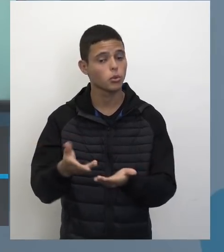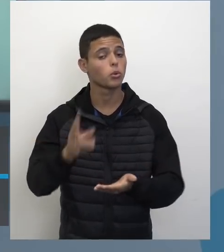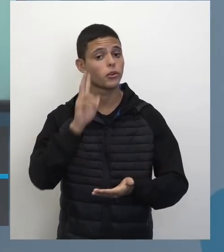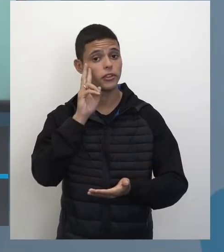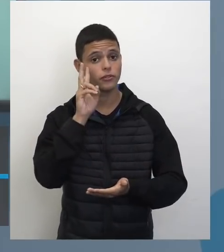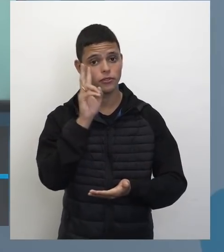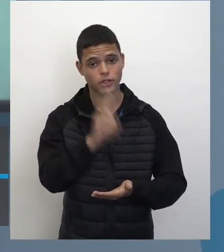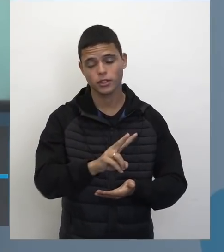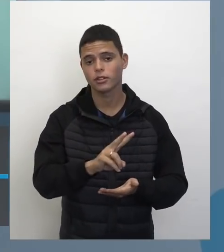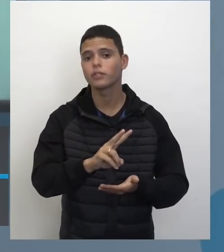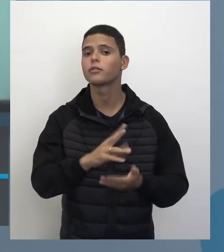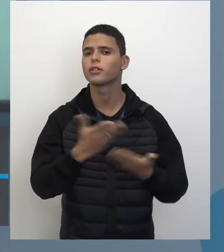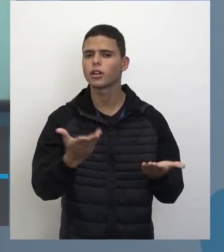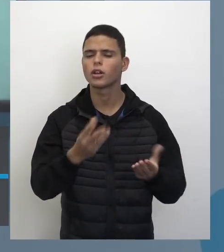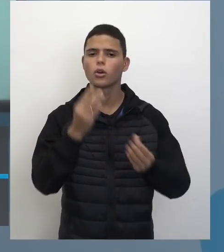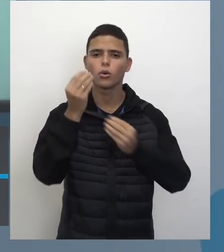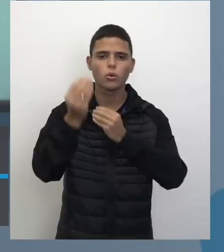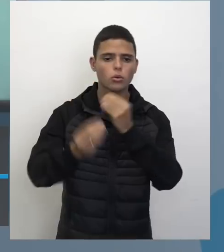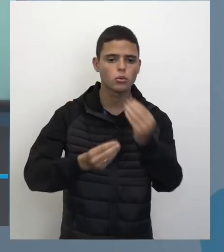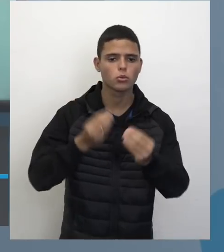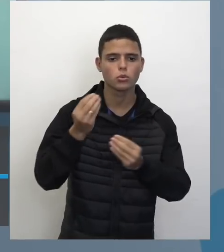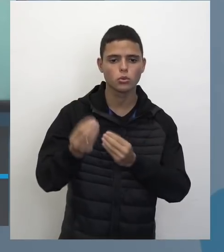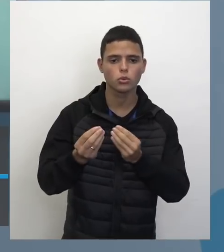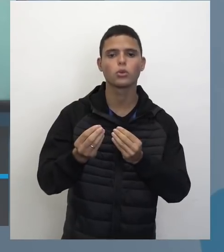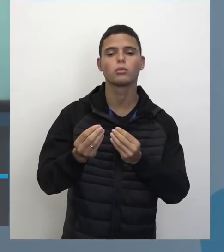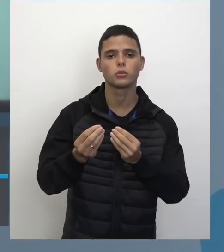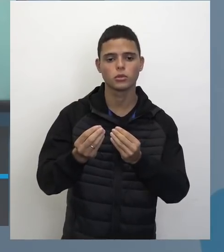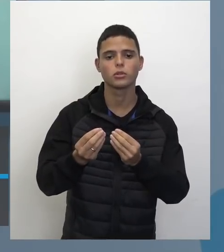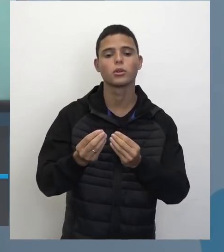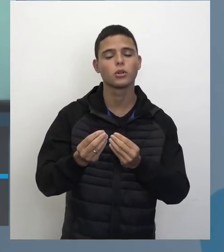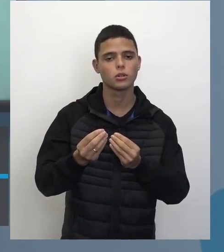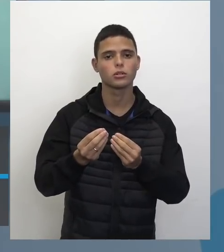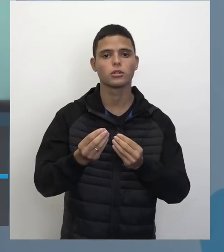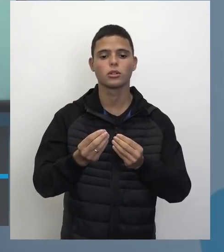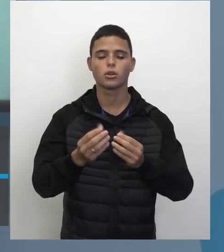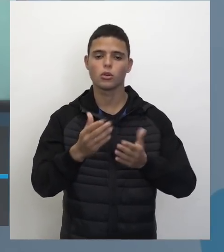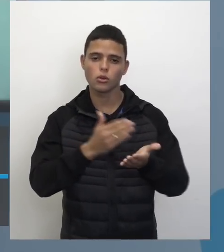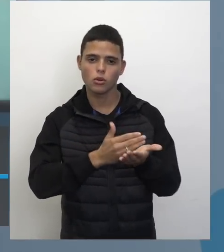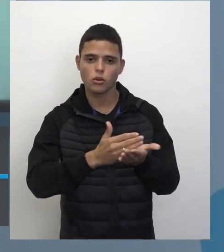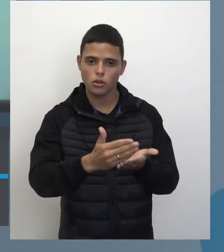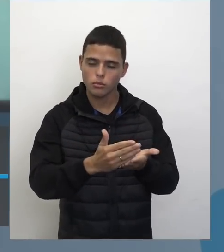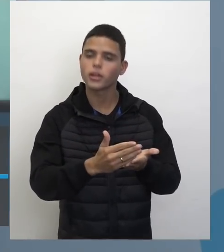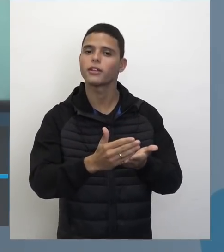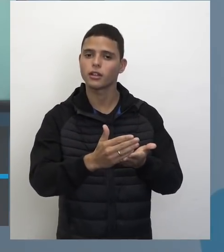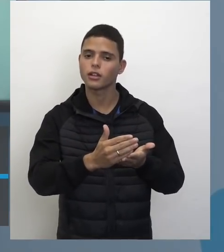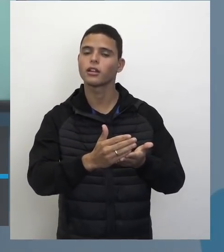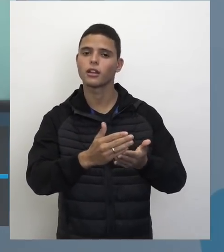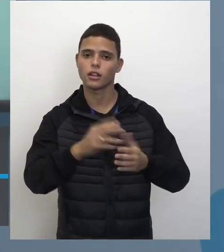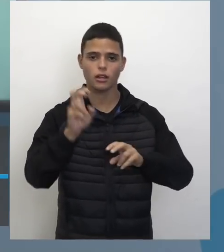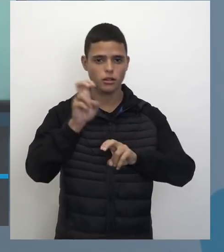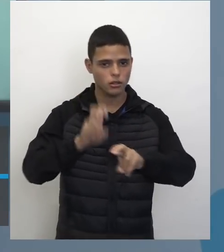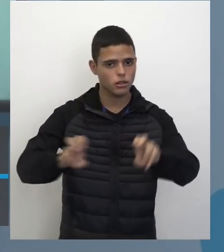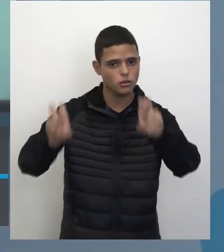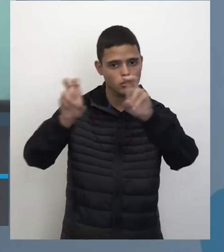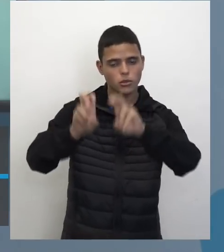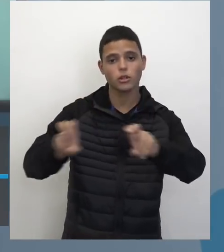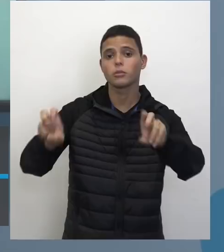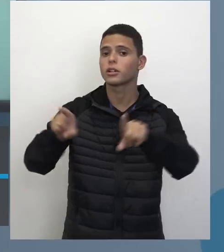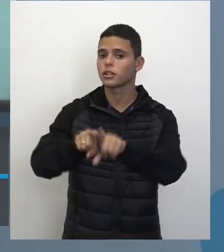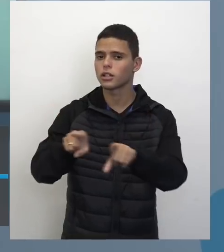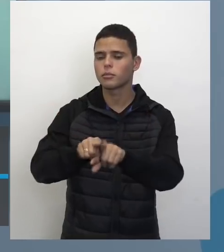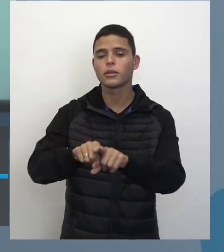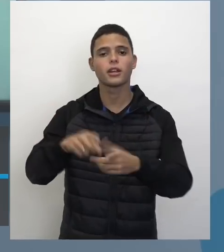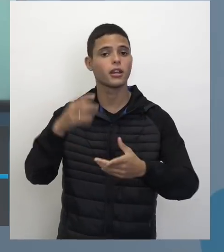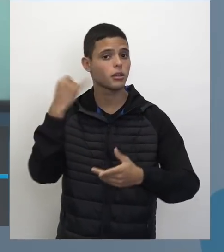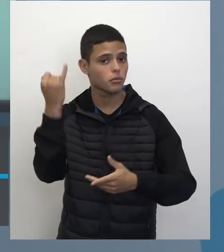essas coisas aí começam a fazer, né, um sentido aí dentro dessa questão da programação, né? Por mais que a gente sempre tem que lembrar